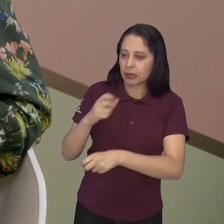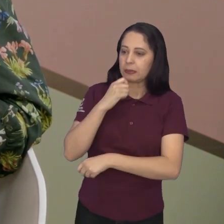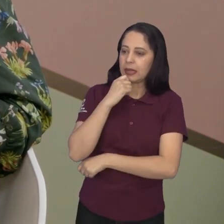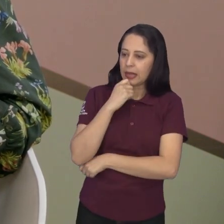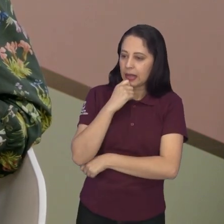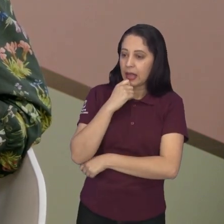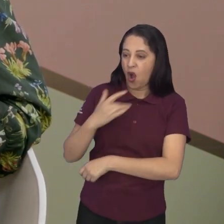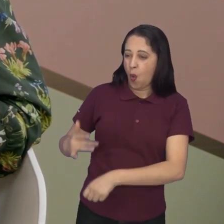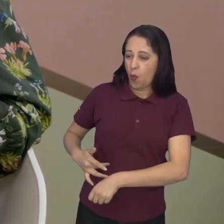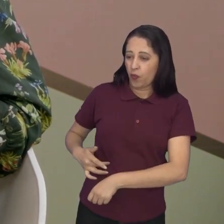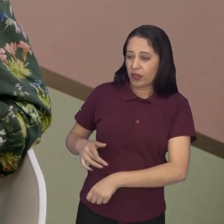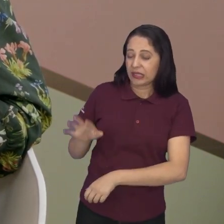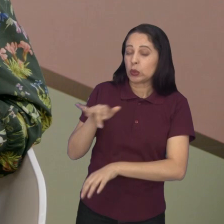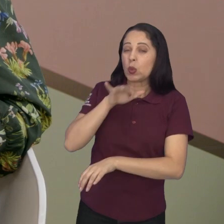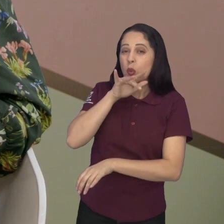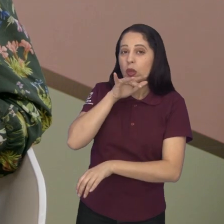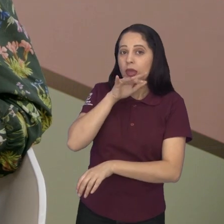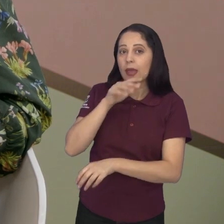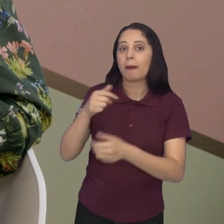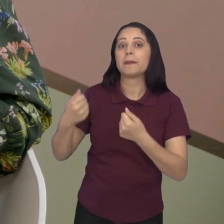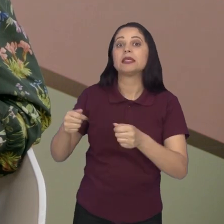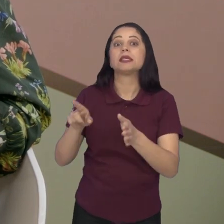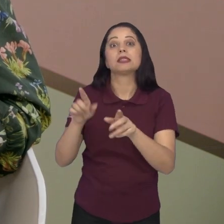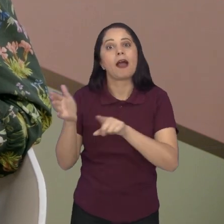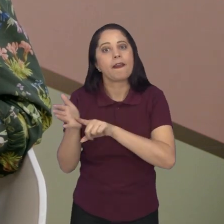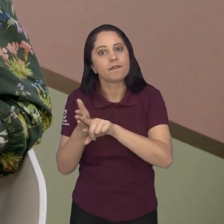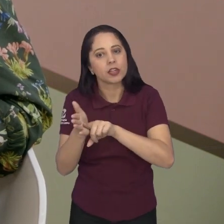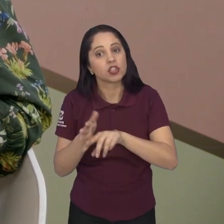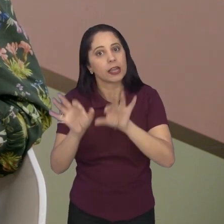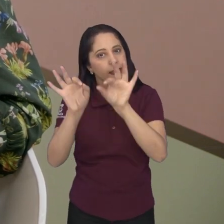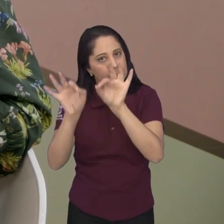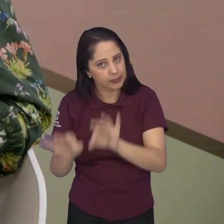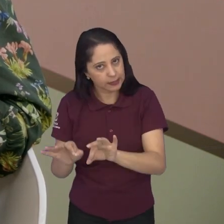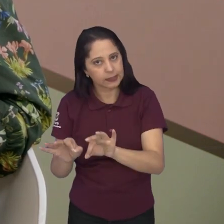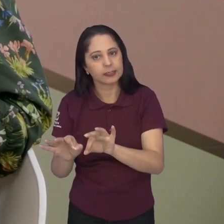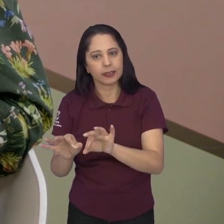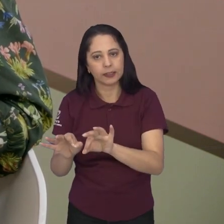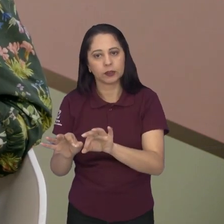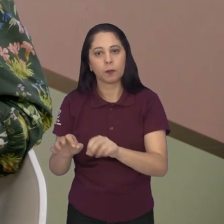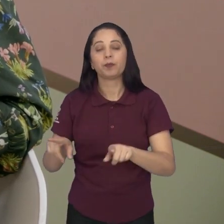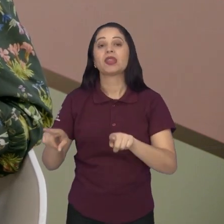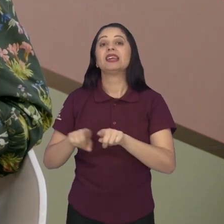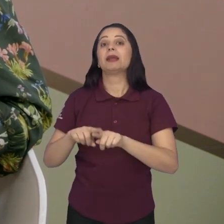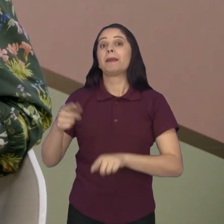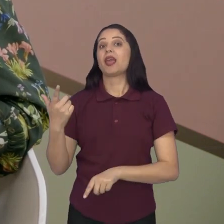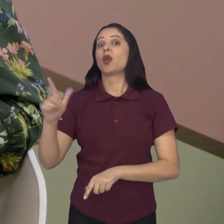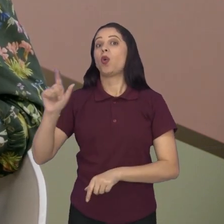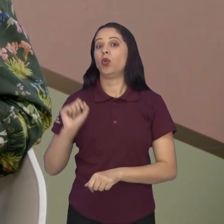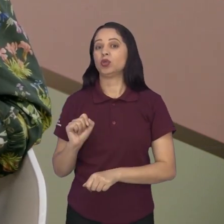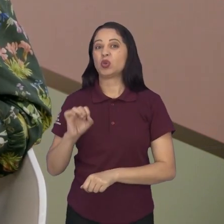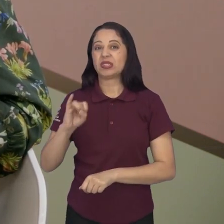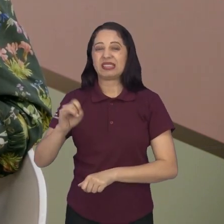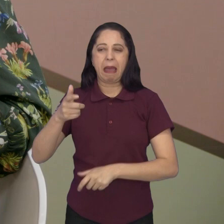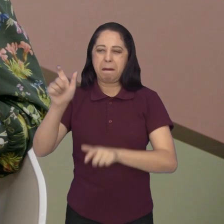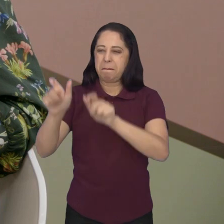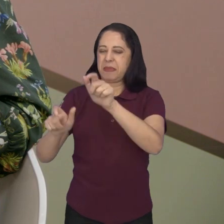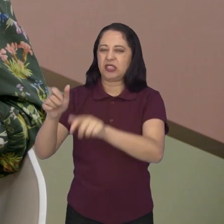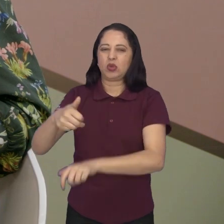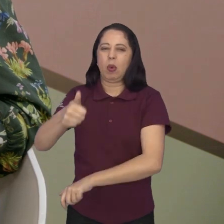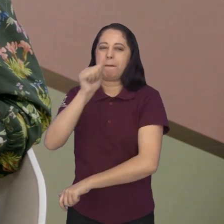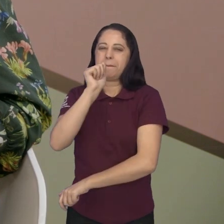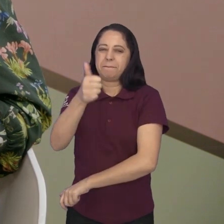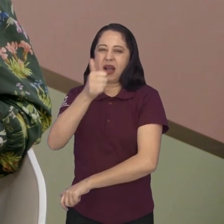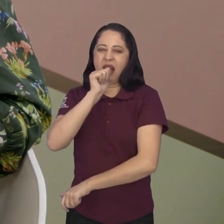obrigação do médico que está fazendo essa avaliação é procurar as causas. Então eu citei uma outra super comum é o uso excessivo de